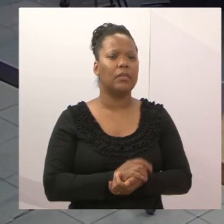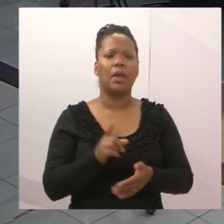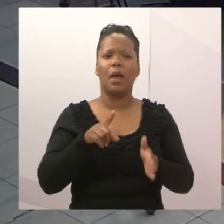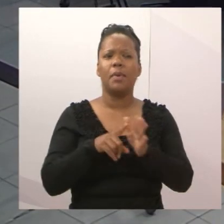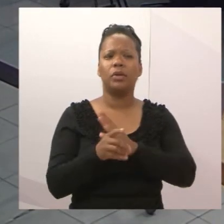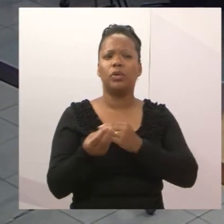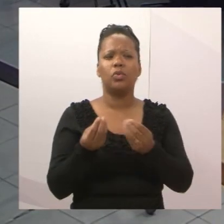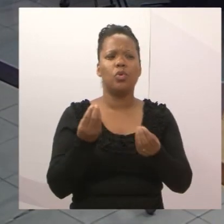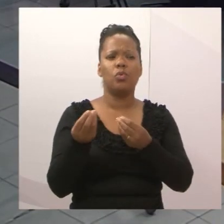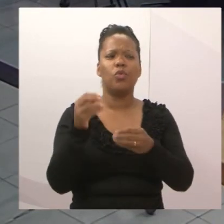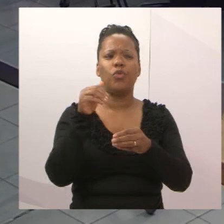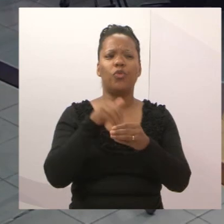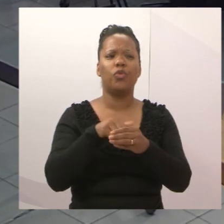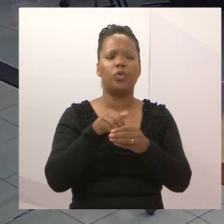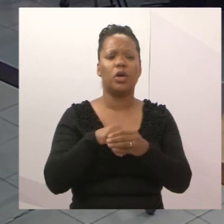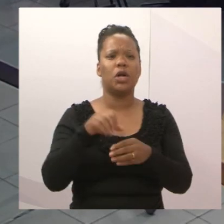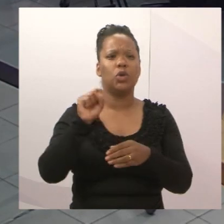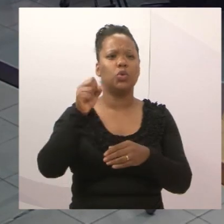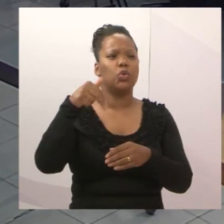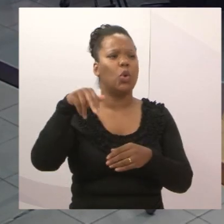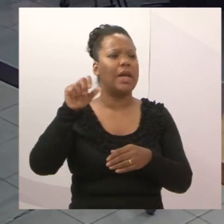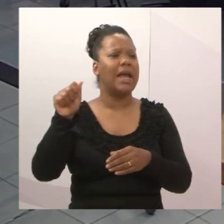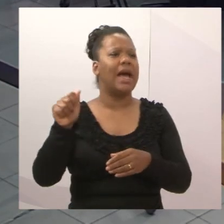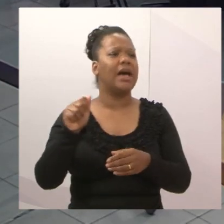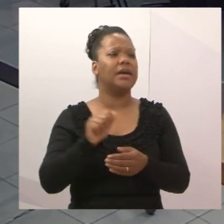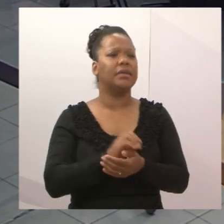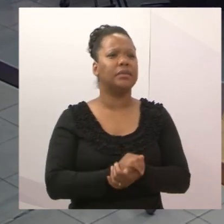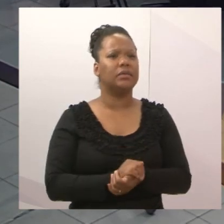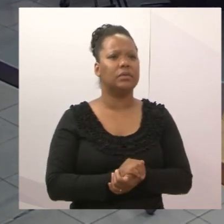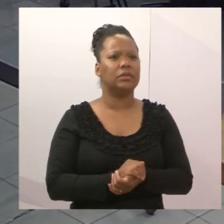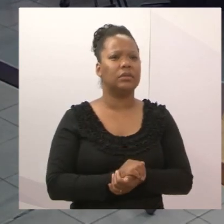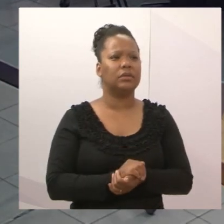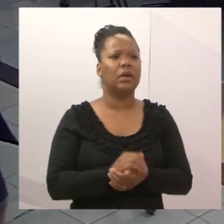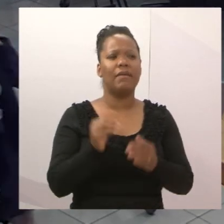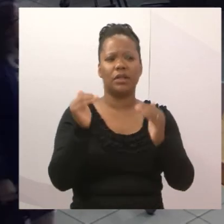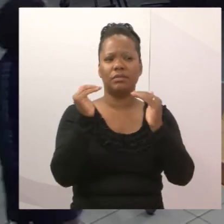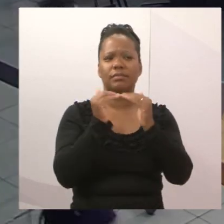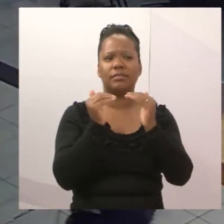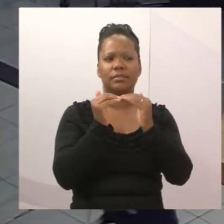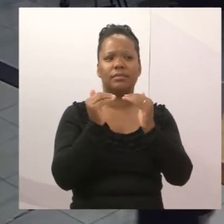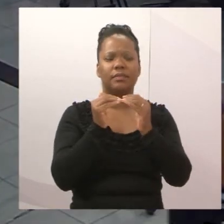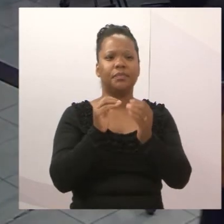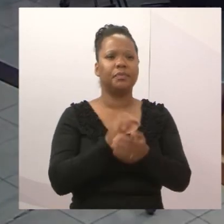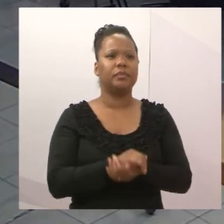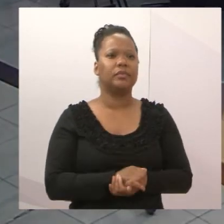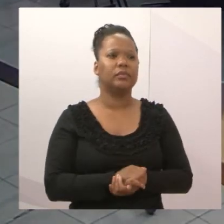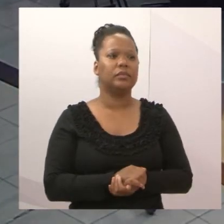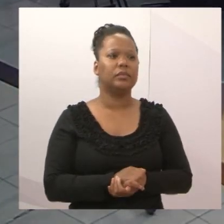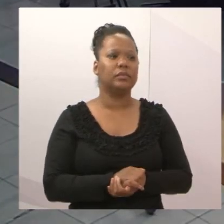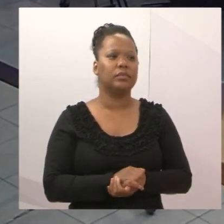Como vota a vereadora Sônia Patas da Amizade? Favorável.